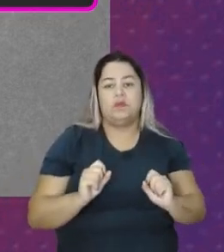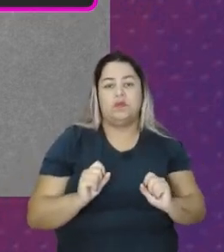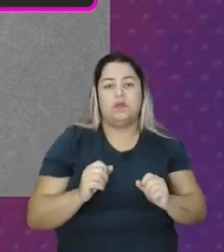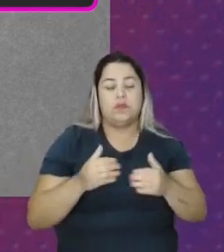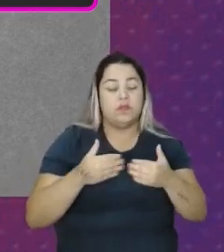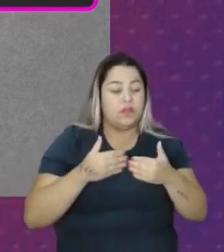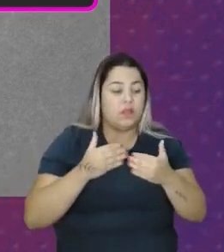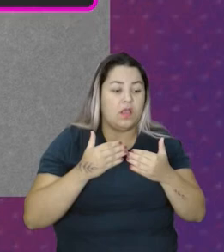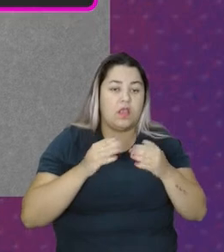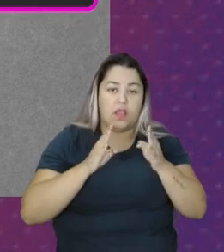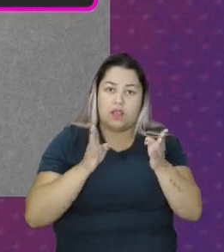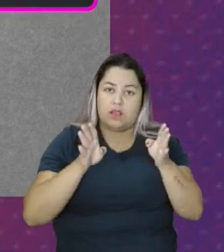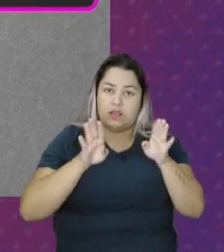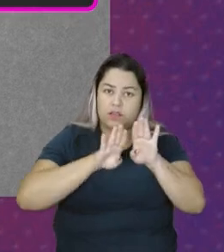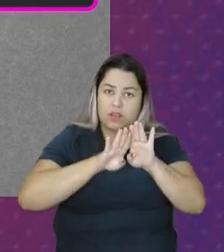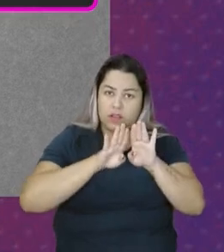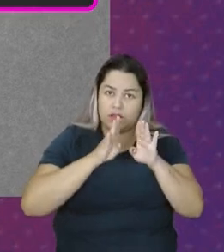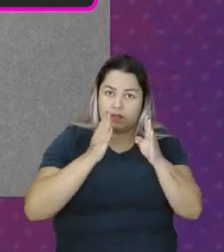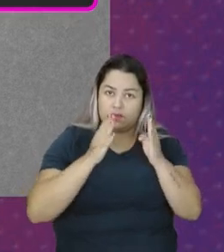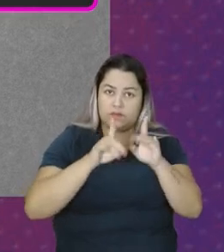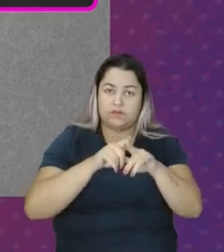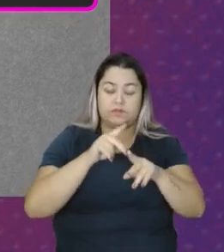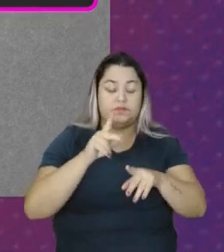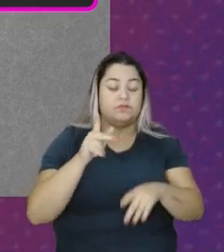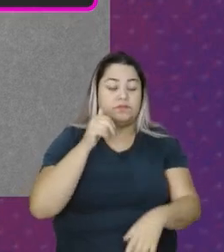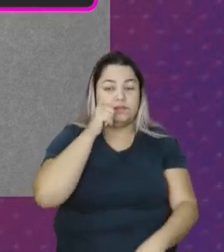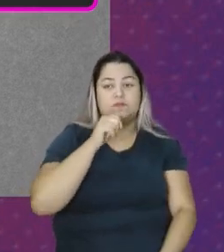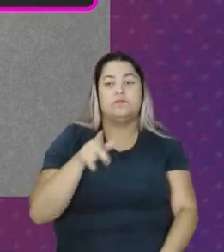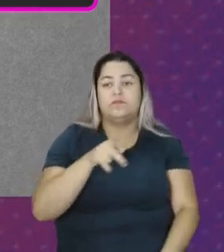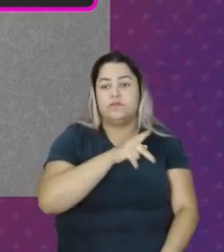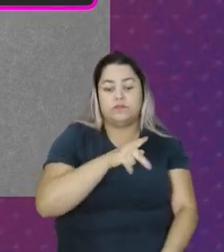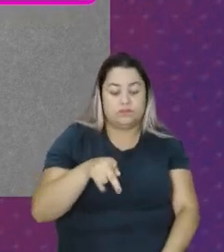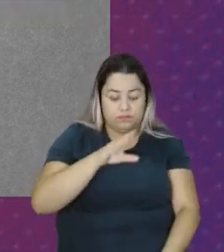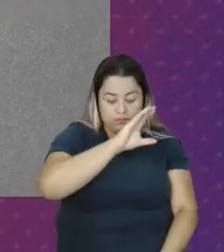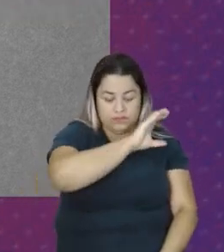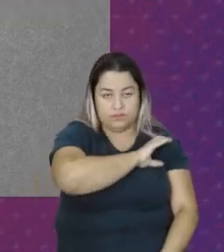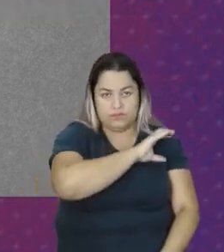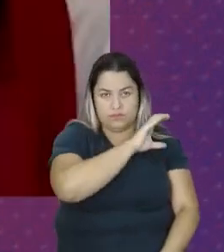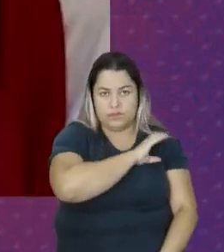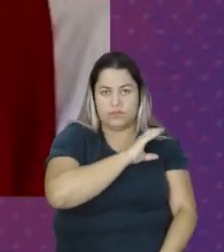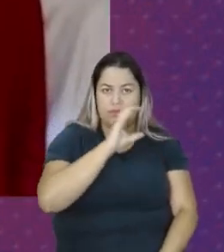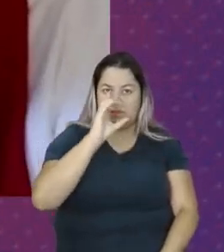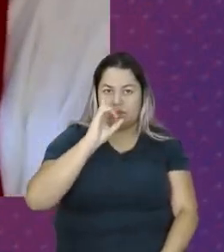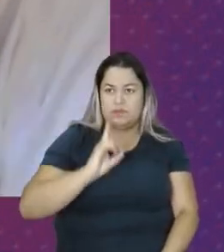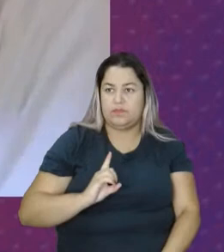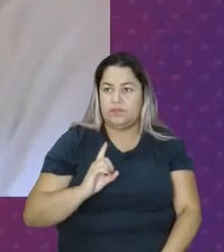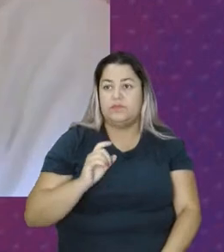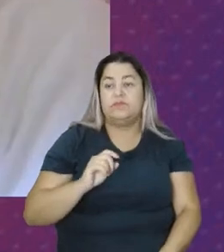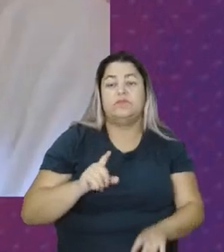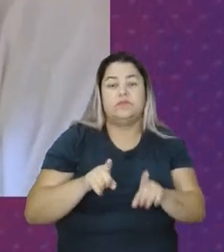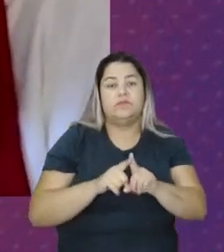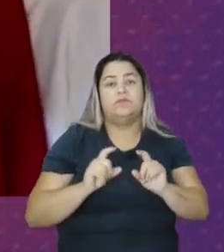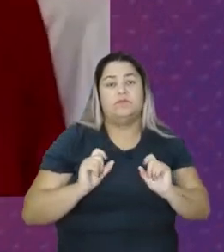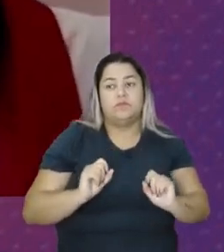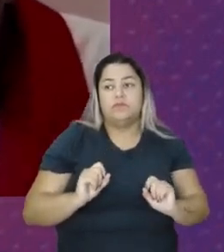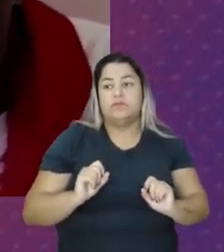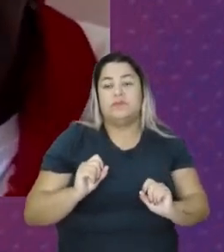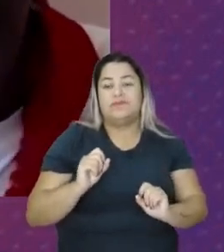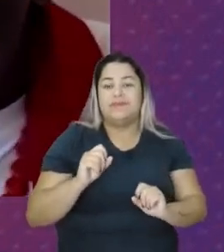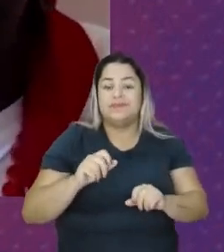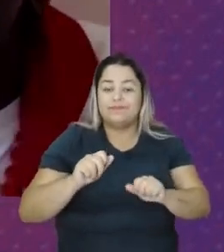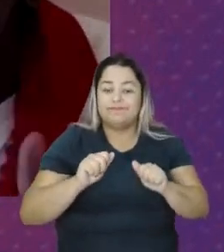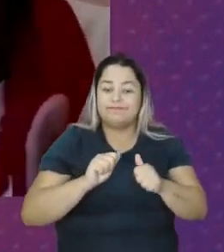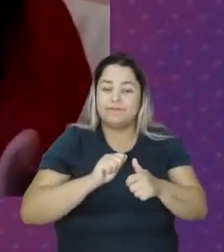portão, a professora, a atuação da coordenação, do diretor, das pessoas que fazem a alimentação, das pessoas que